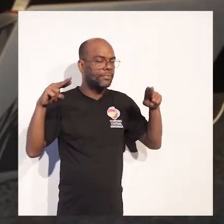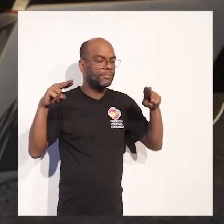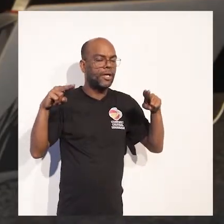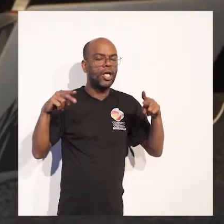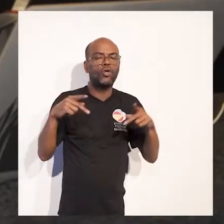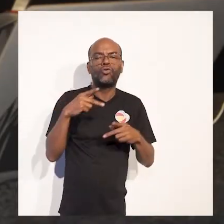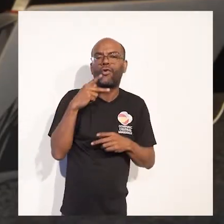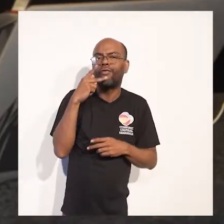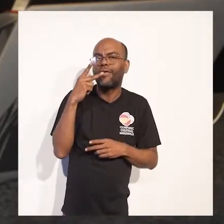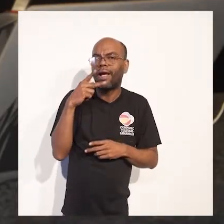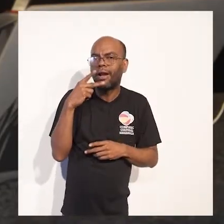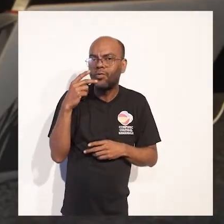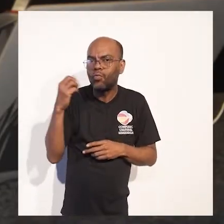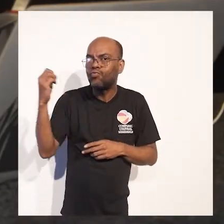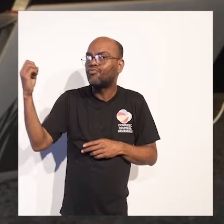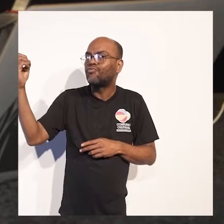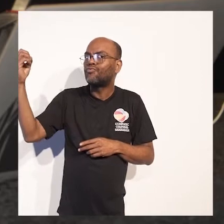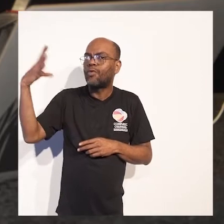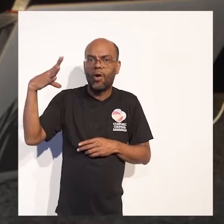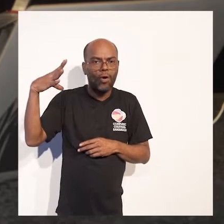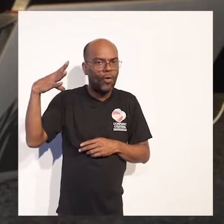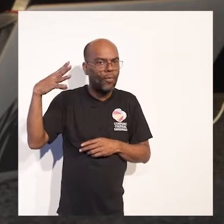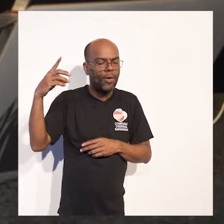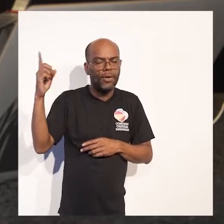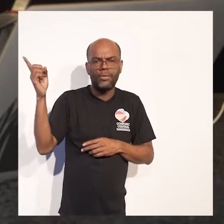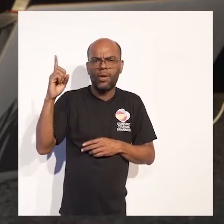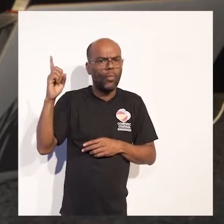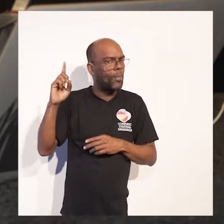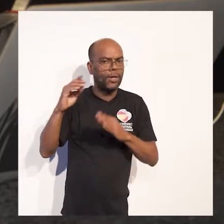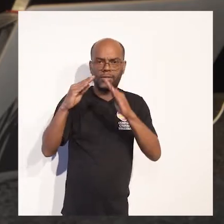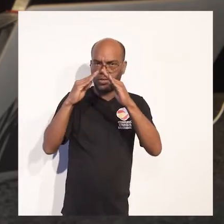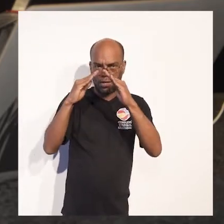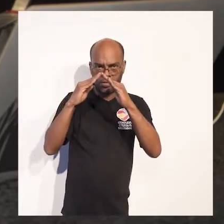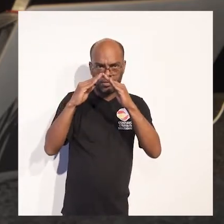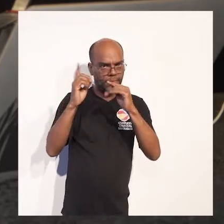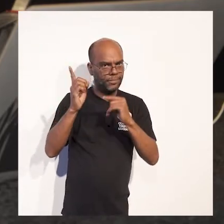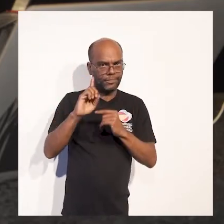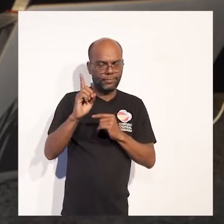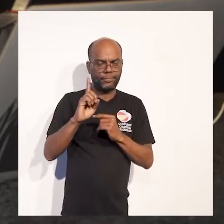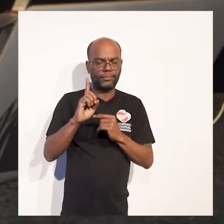eu estou falando isso luz do sol, não é essa luz da casa de vocês, ok?